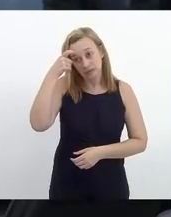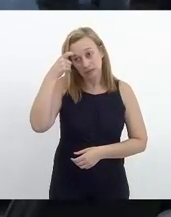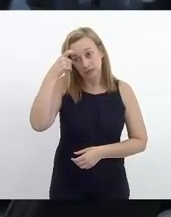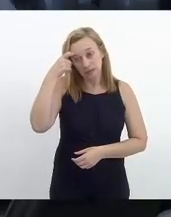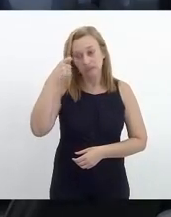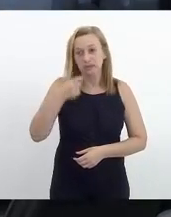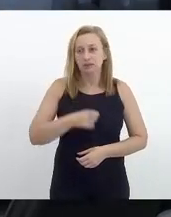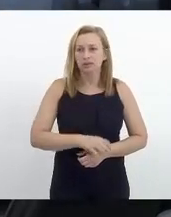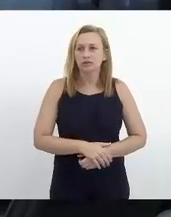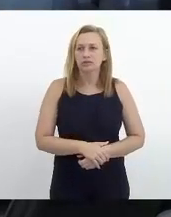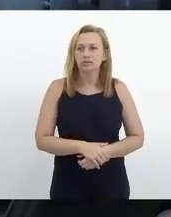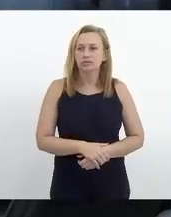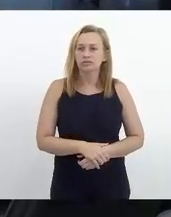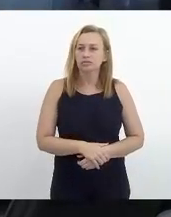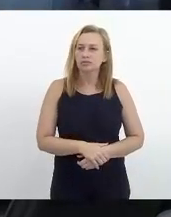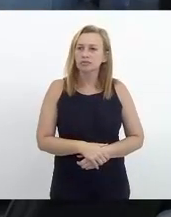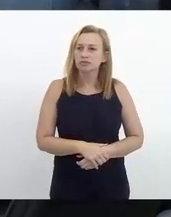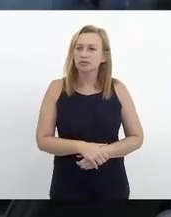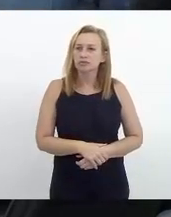Original.